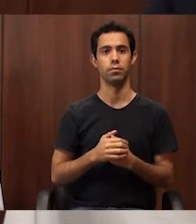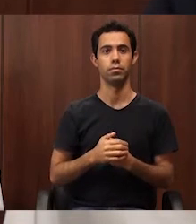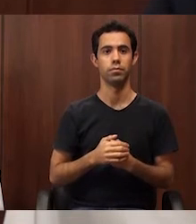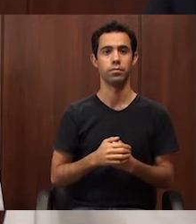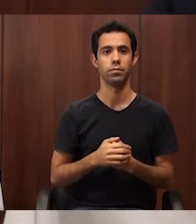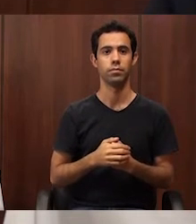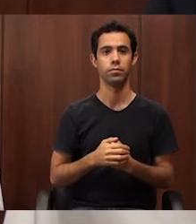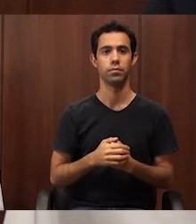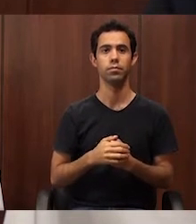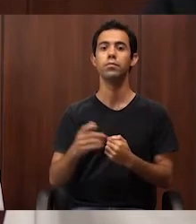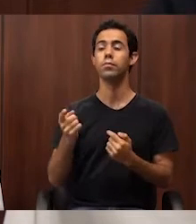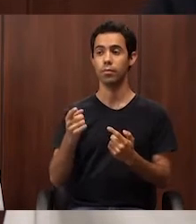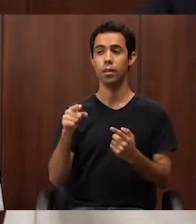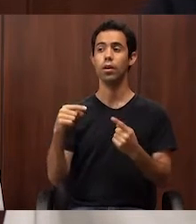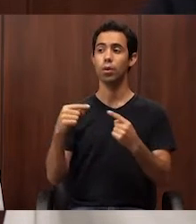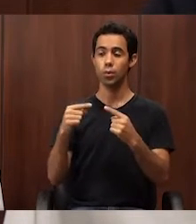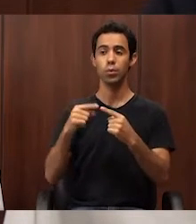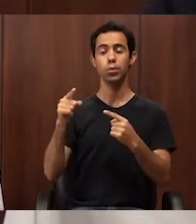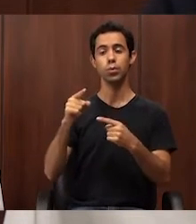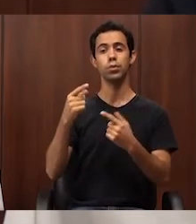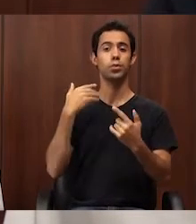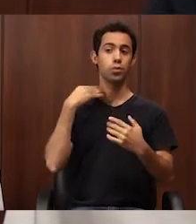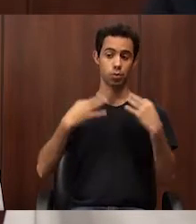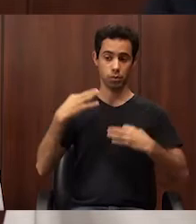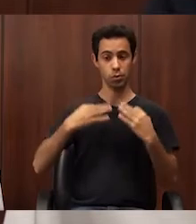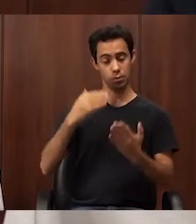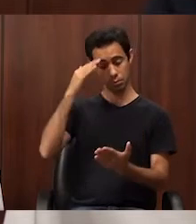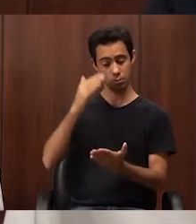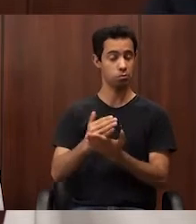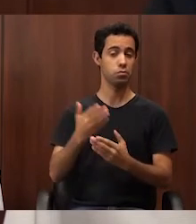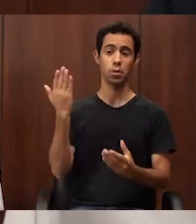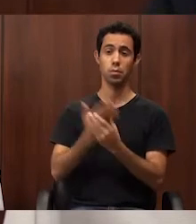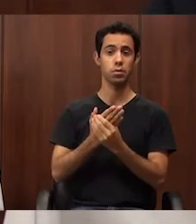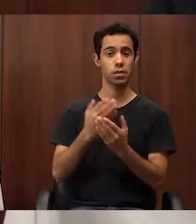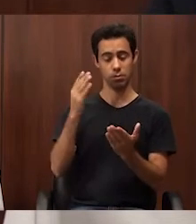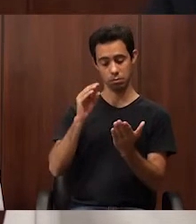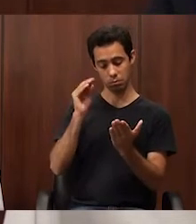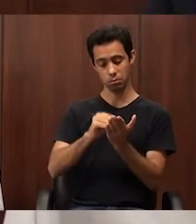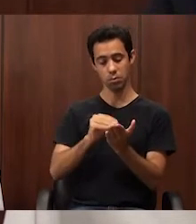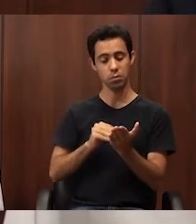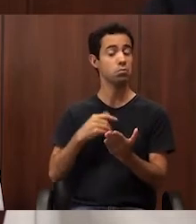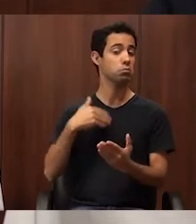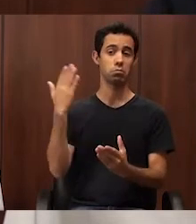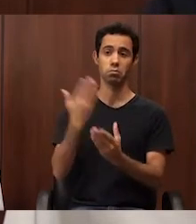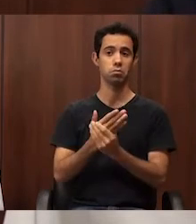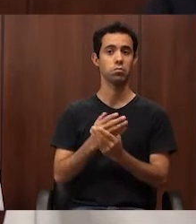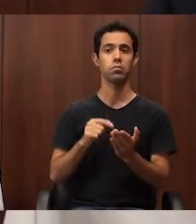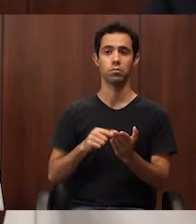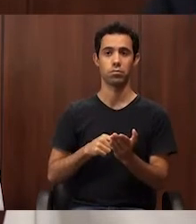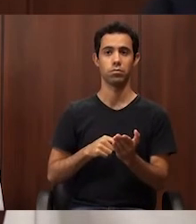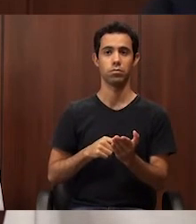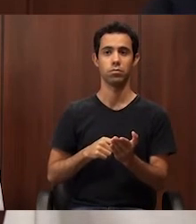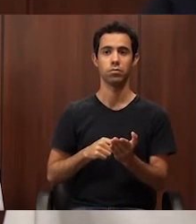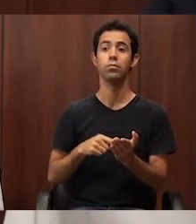pelo qual o juiz só pode decidir com base naquilo que está no processo. Então o juiz acaba deferindo qualquer estabelecimento, porque